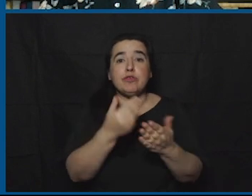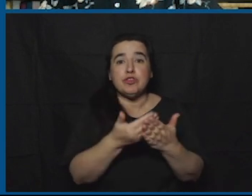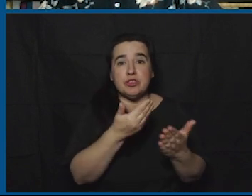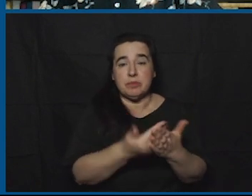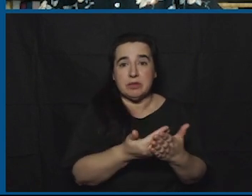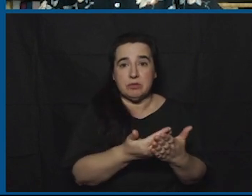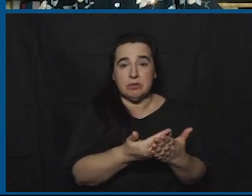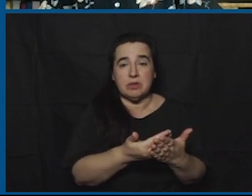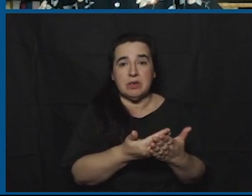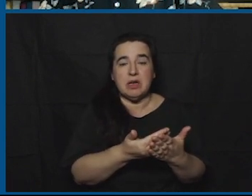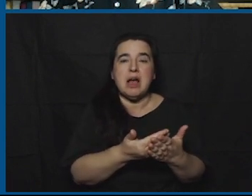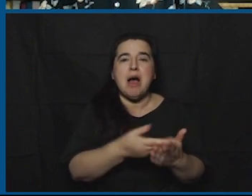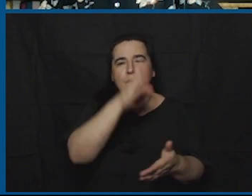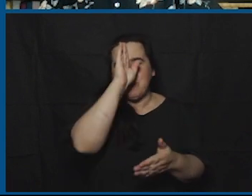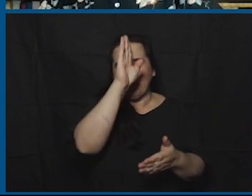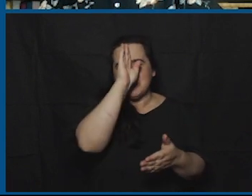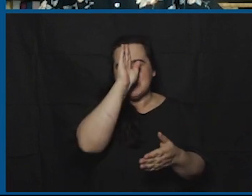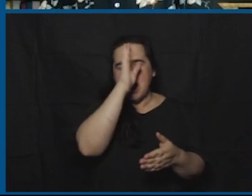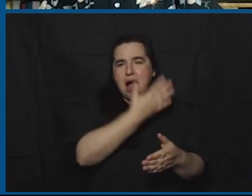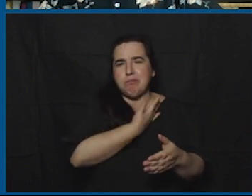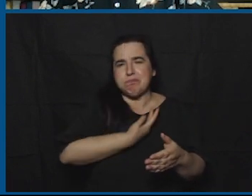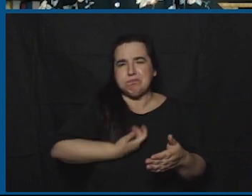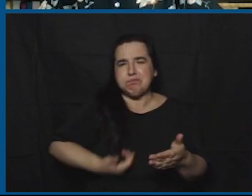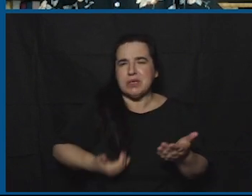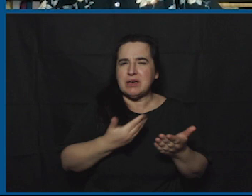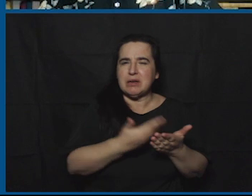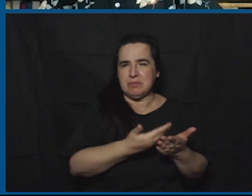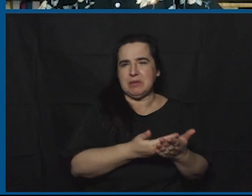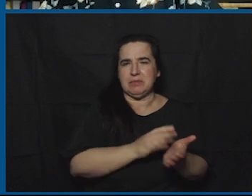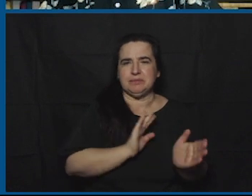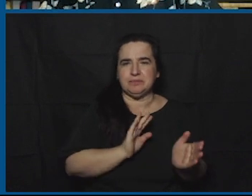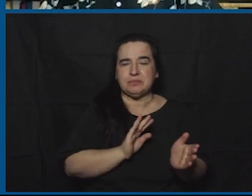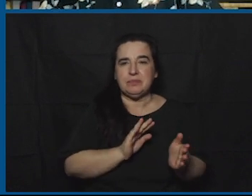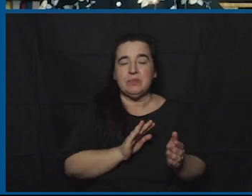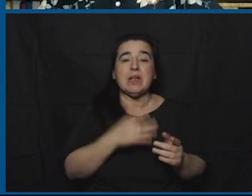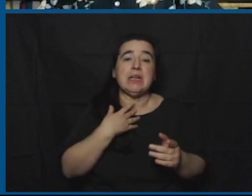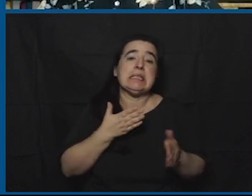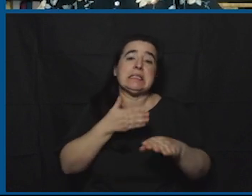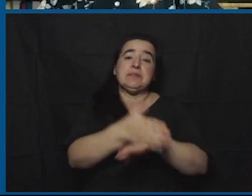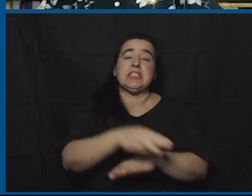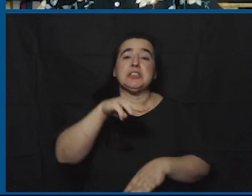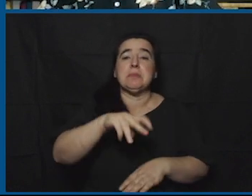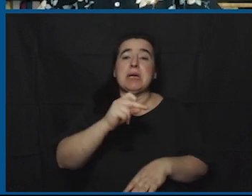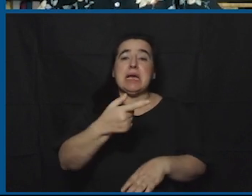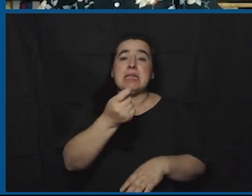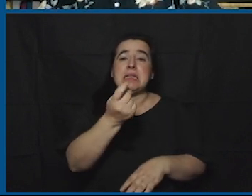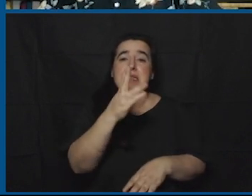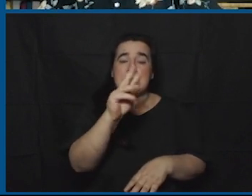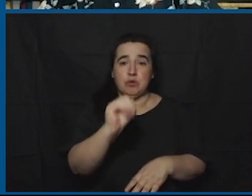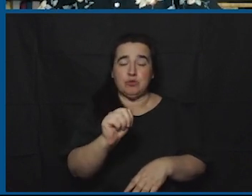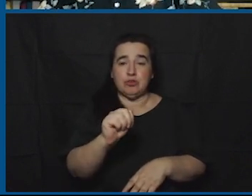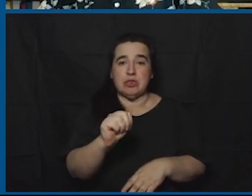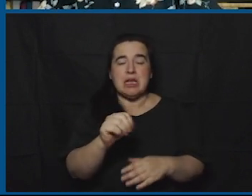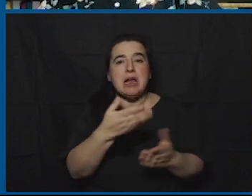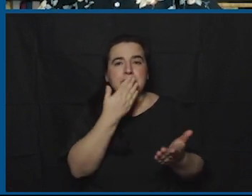esta profecia do Antigo Testamento, através do evangelista Mateus. Ele vai claramente aplicar esta